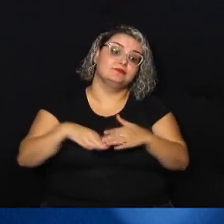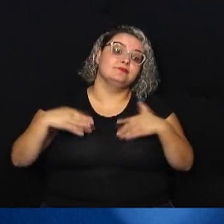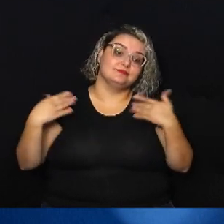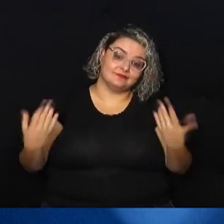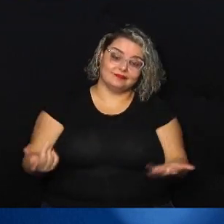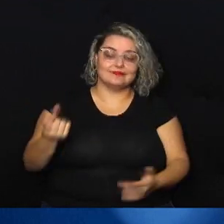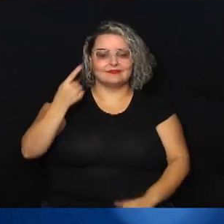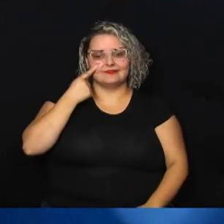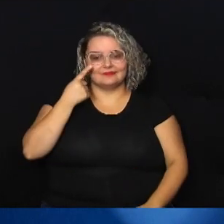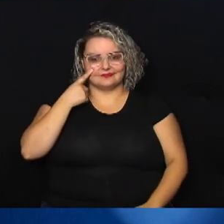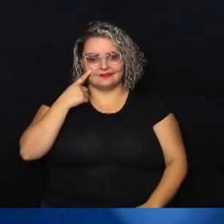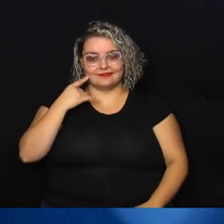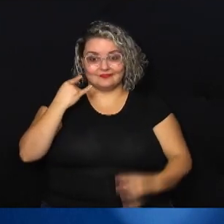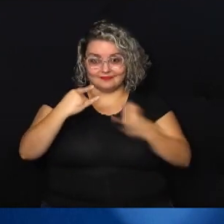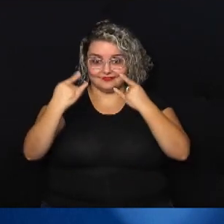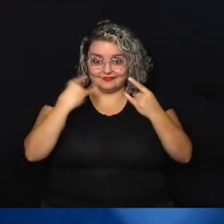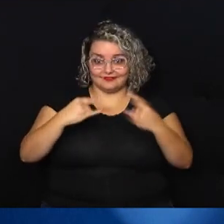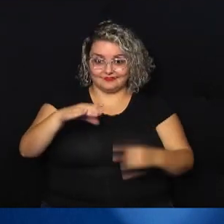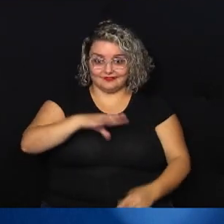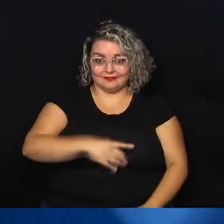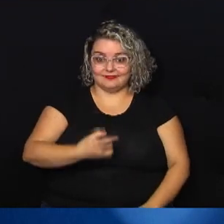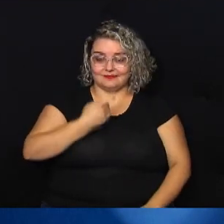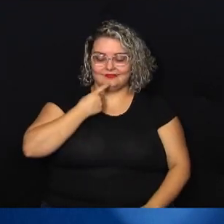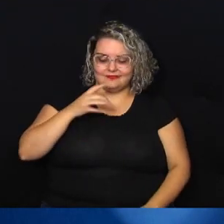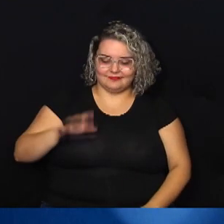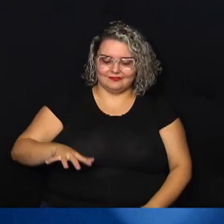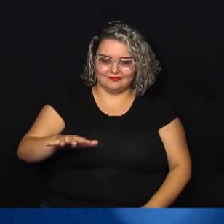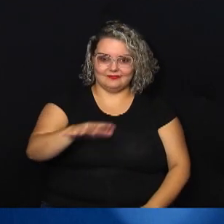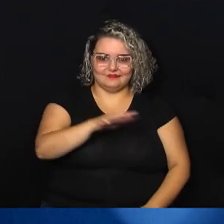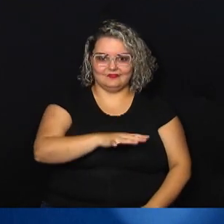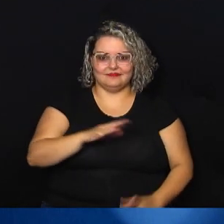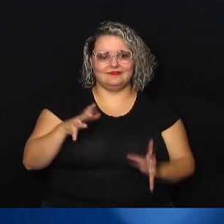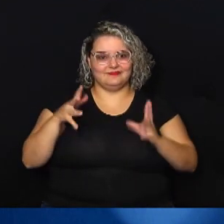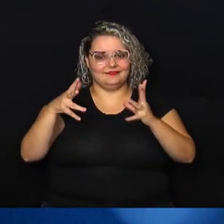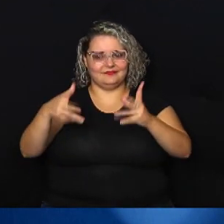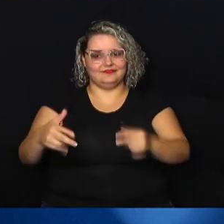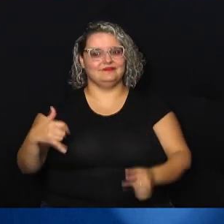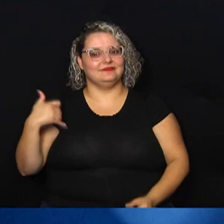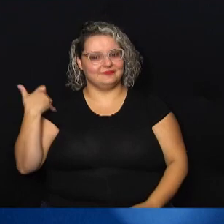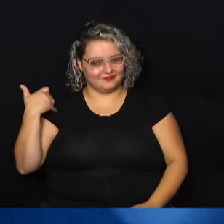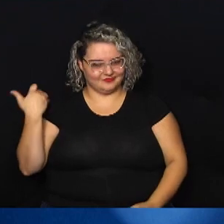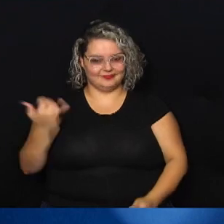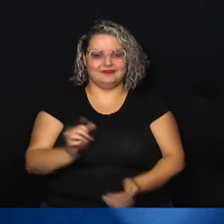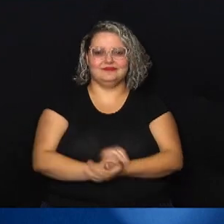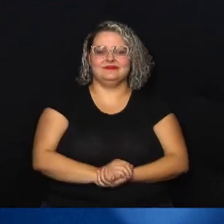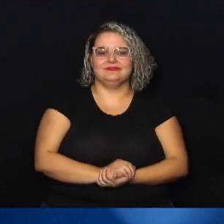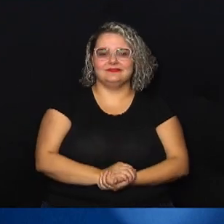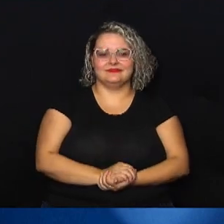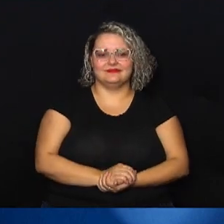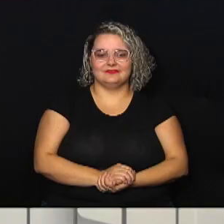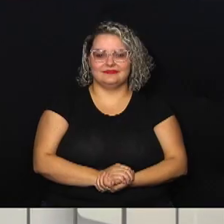as atrações em Campinas e região e para todas as idades.